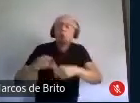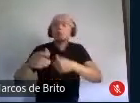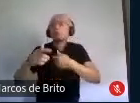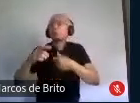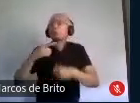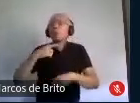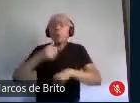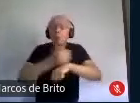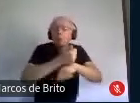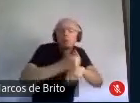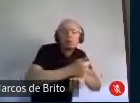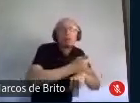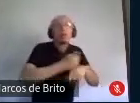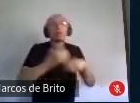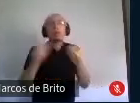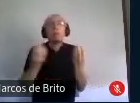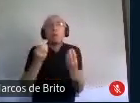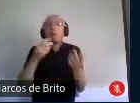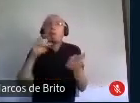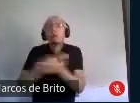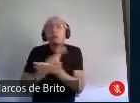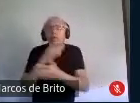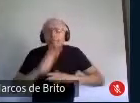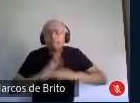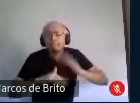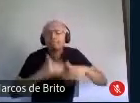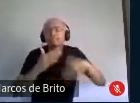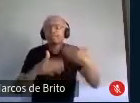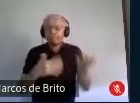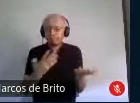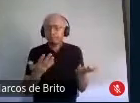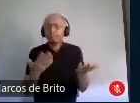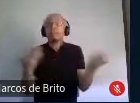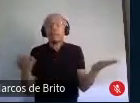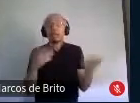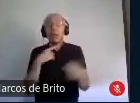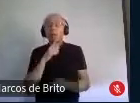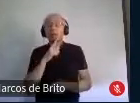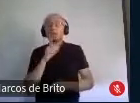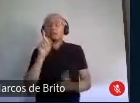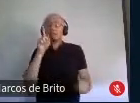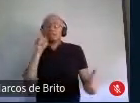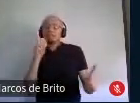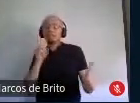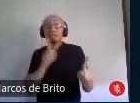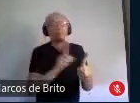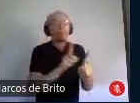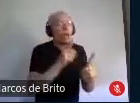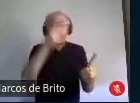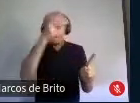explorar como isso acontece, né? Então, ele visa aproximar o leitor